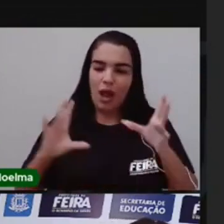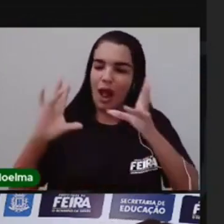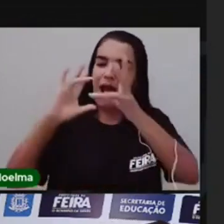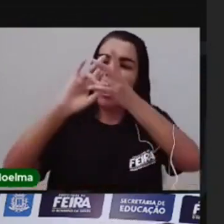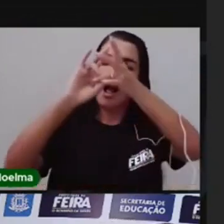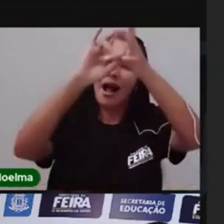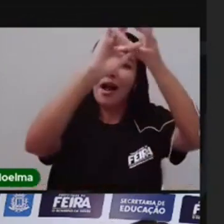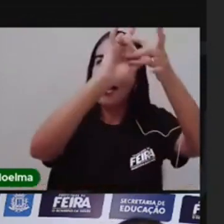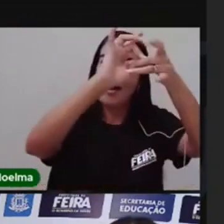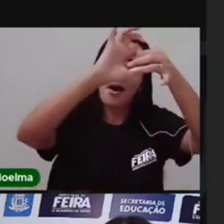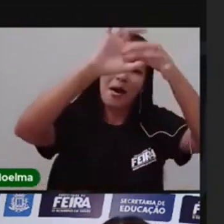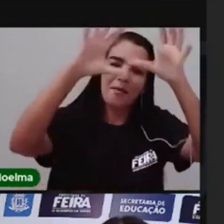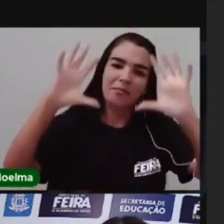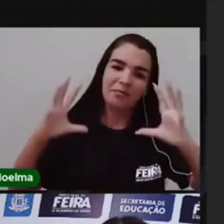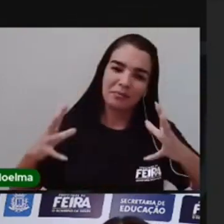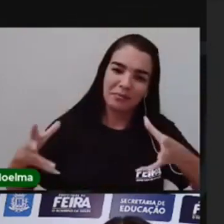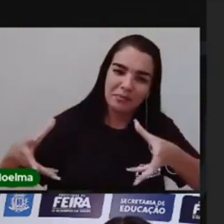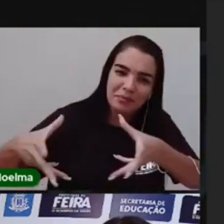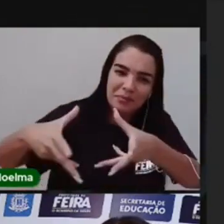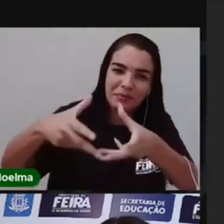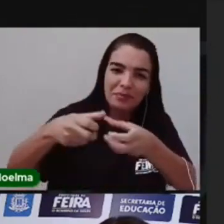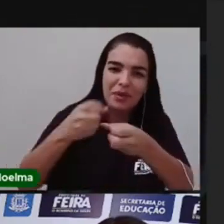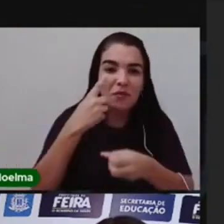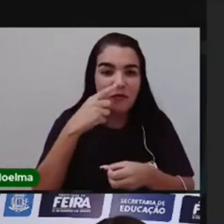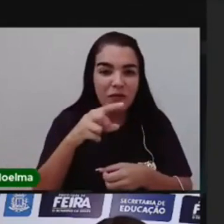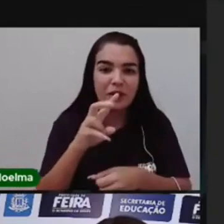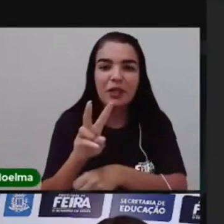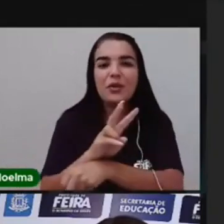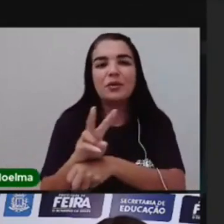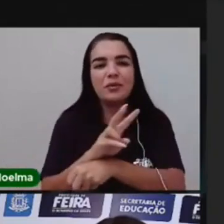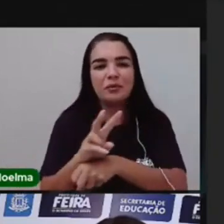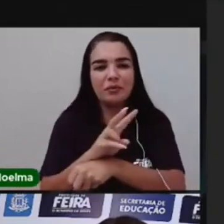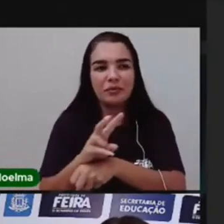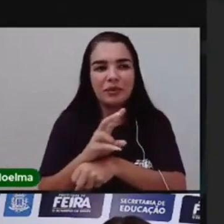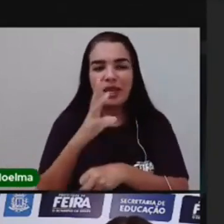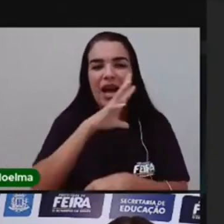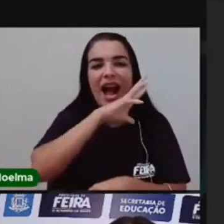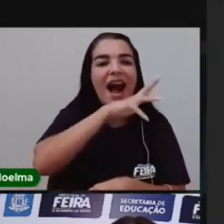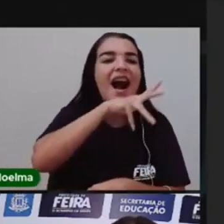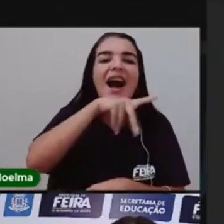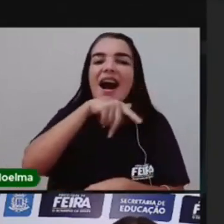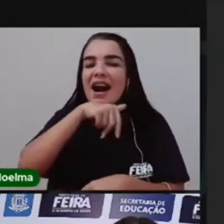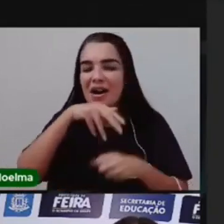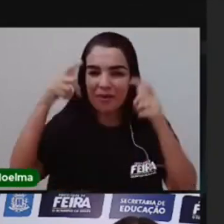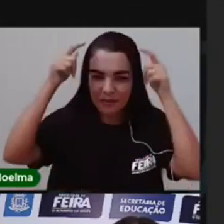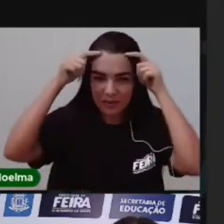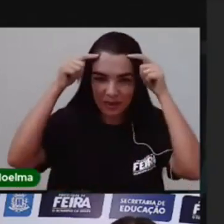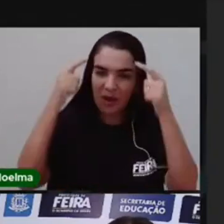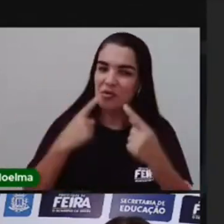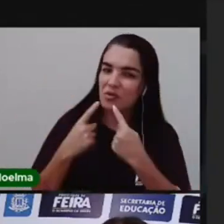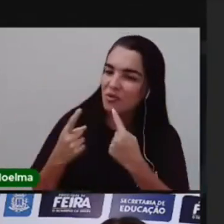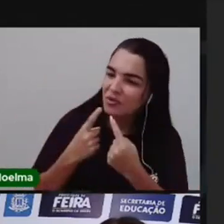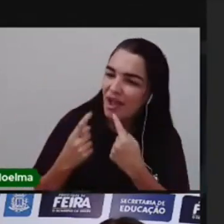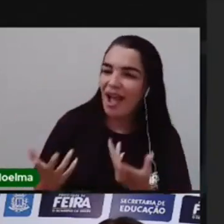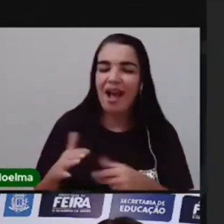qual vocês viram aí no trechinho do Rei Leão, filme Rei Leão, onde havia um diálogo,